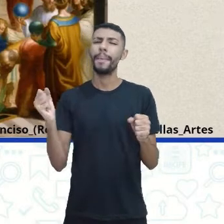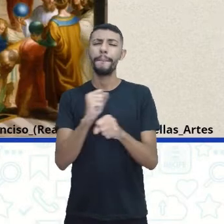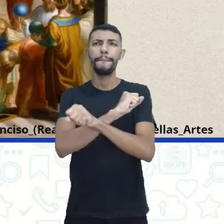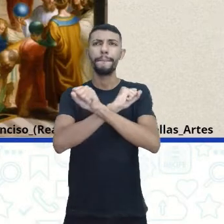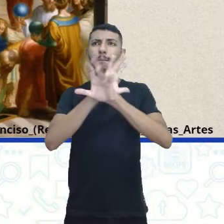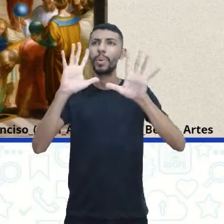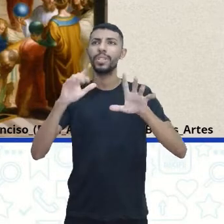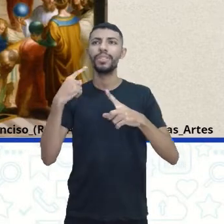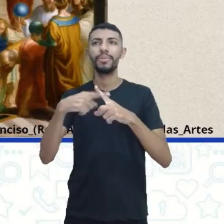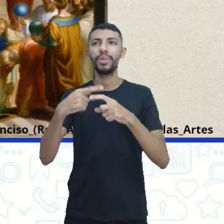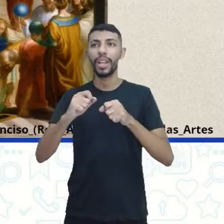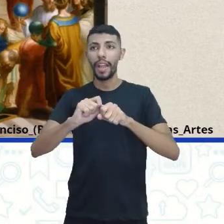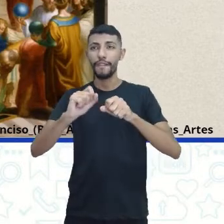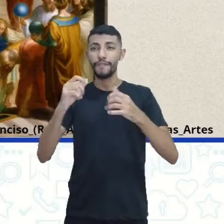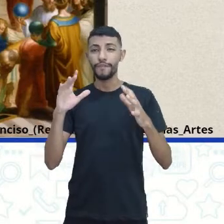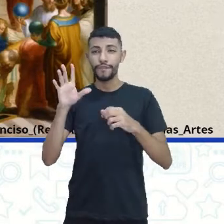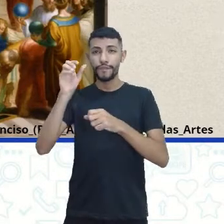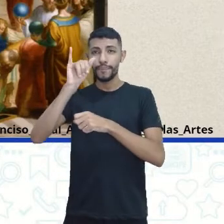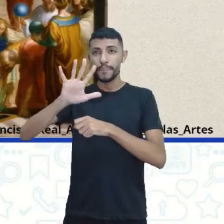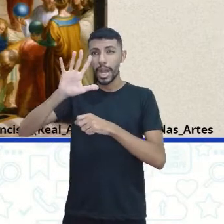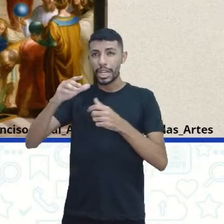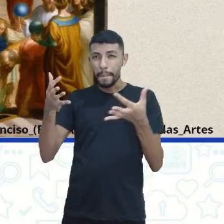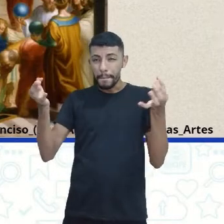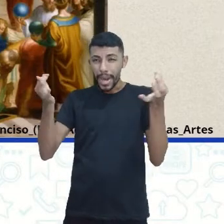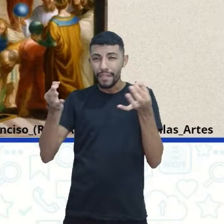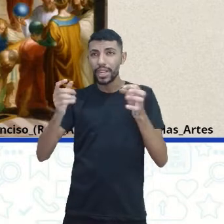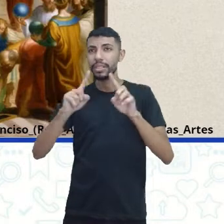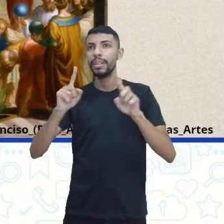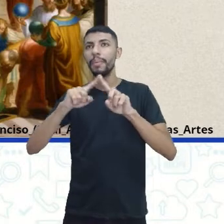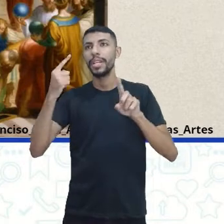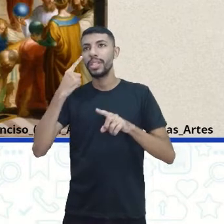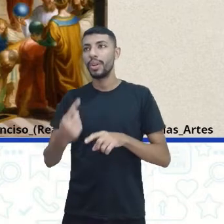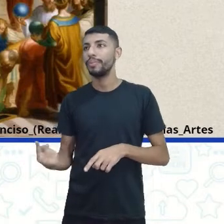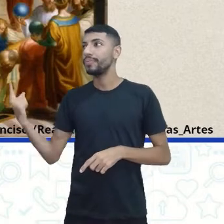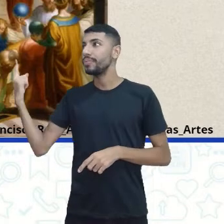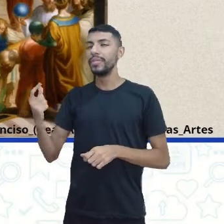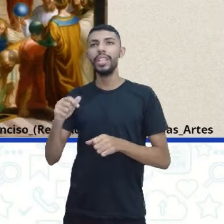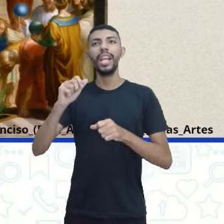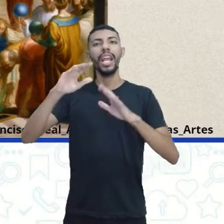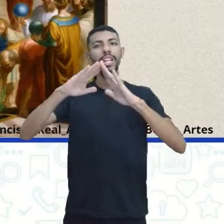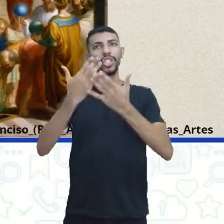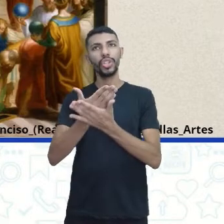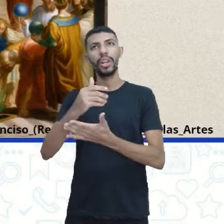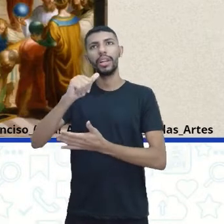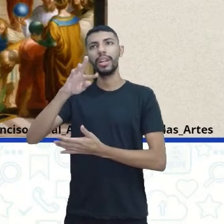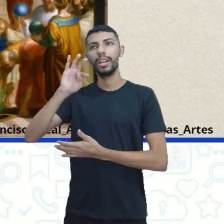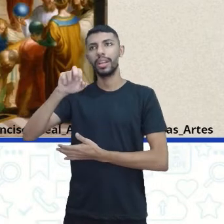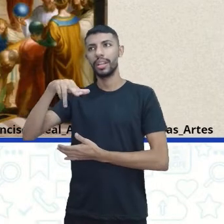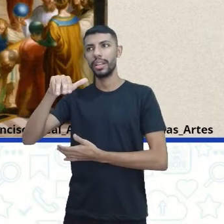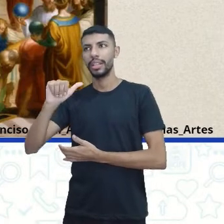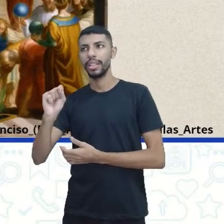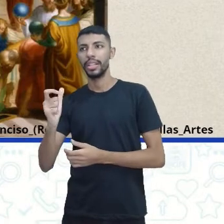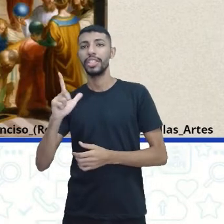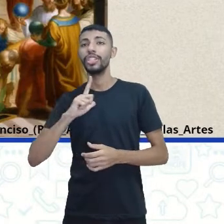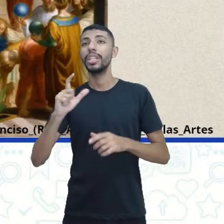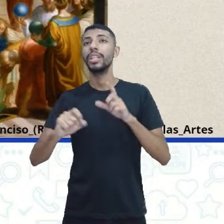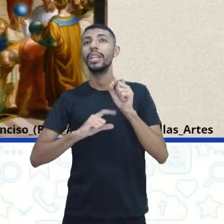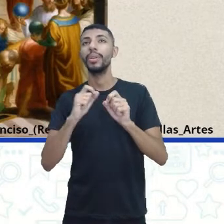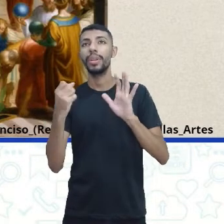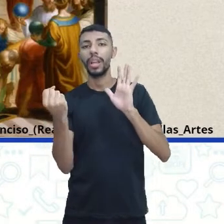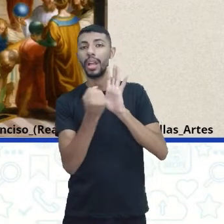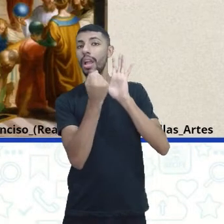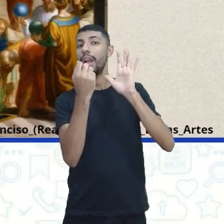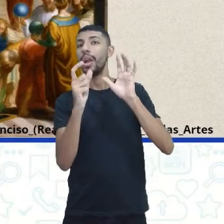está muito acurada. Mas veja, essa é a Escola de Atenas, que simboliza, assim, né, lendo sobre a